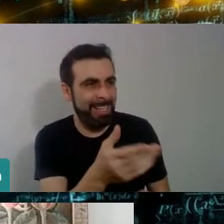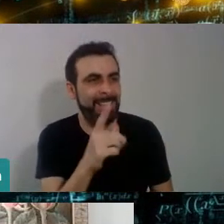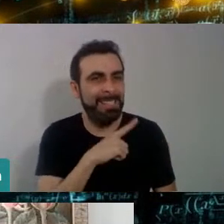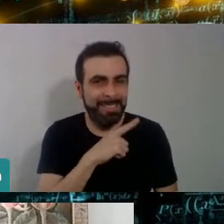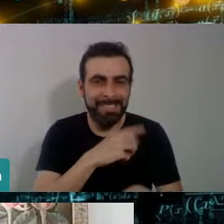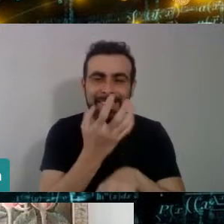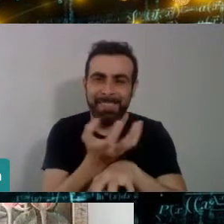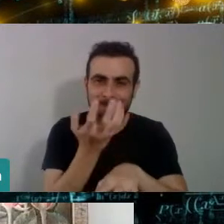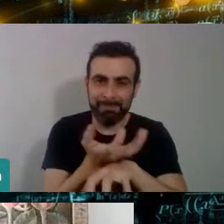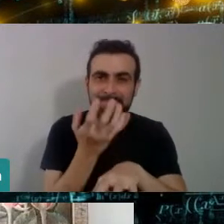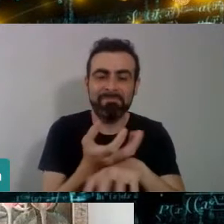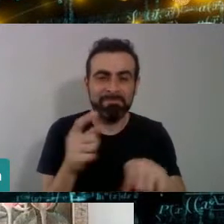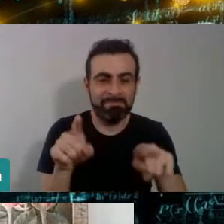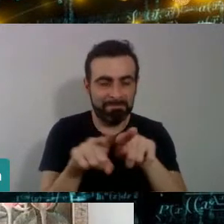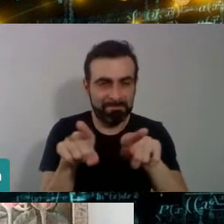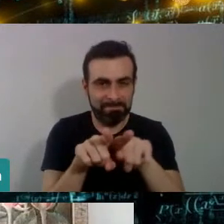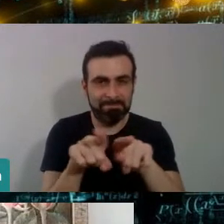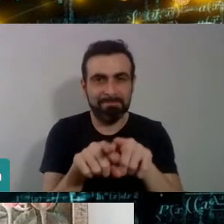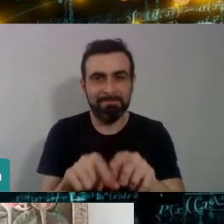Tinha essa disciplina também.